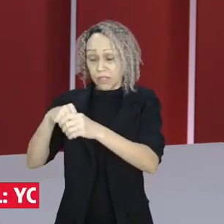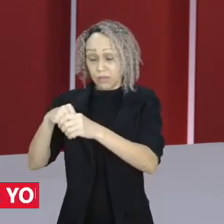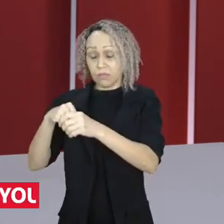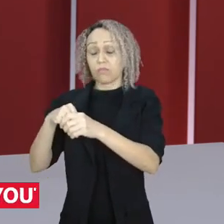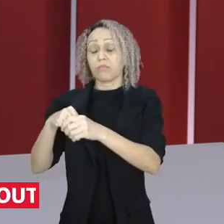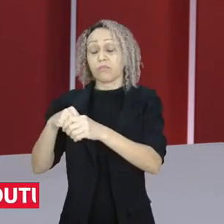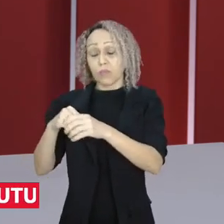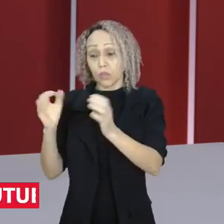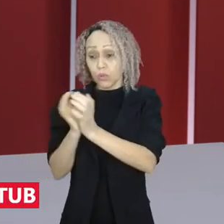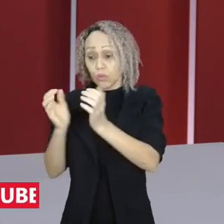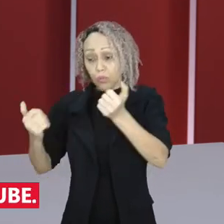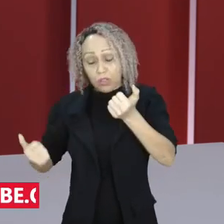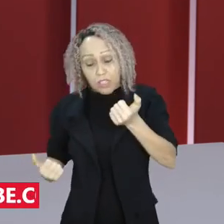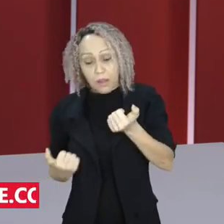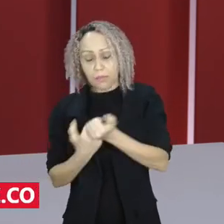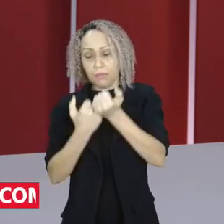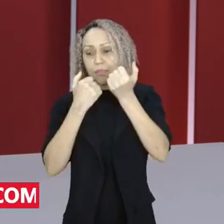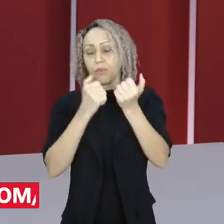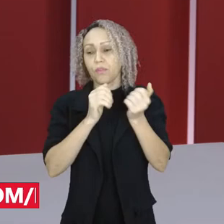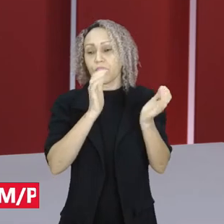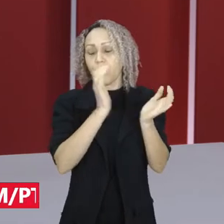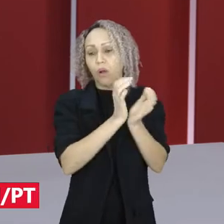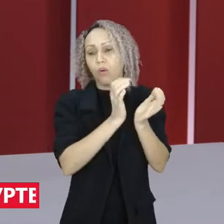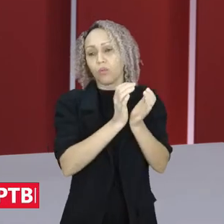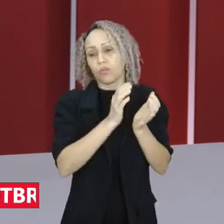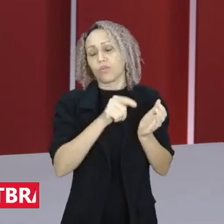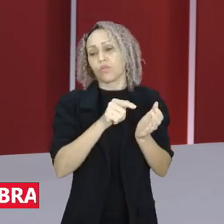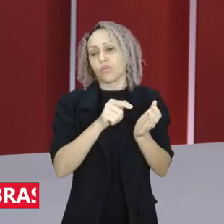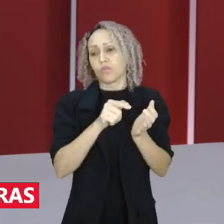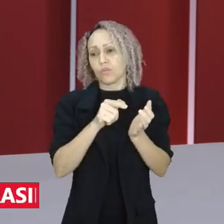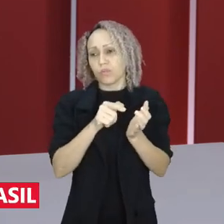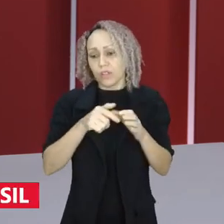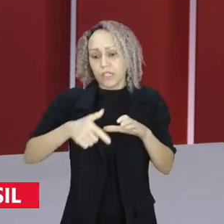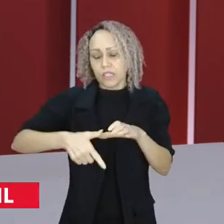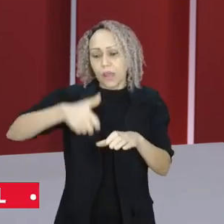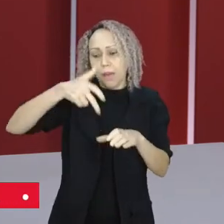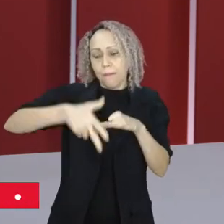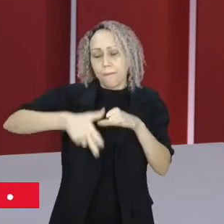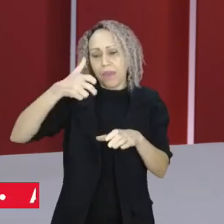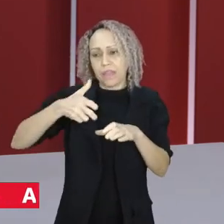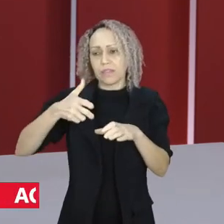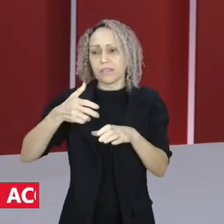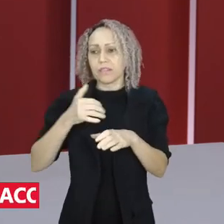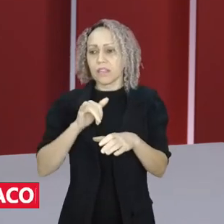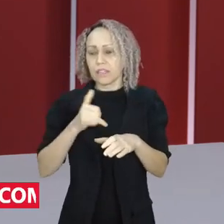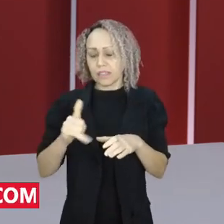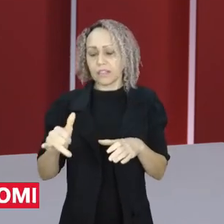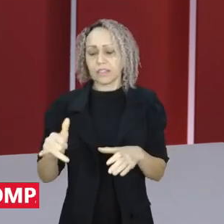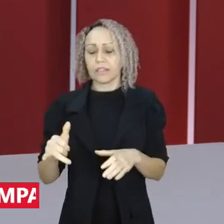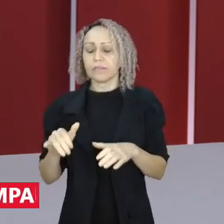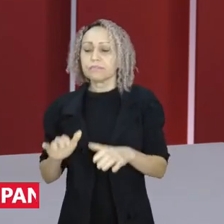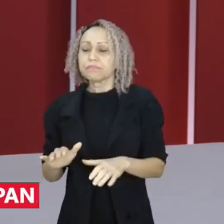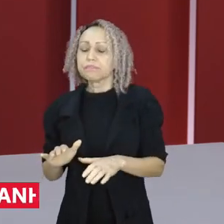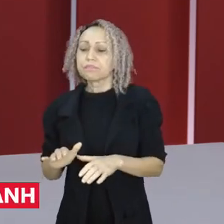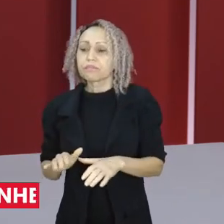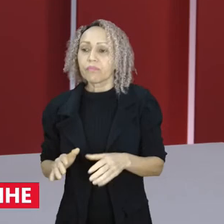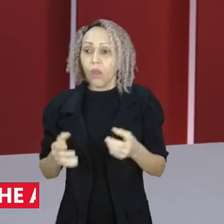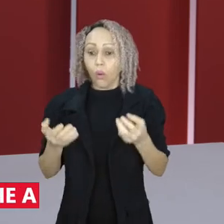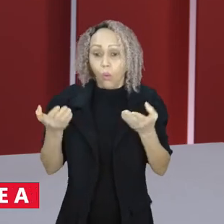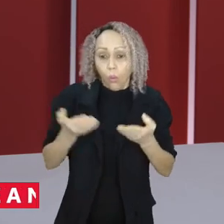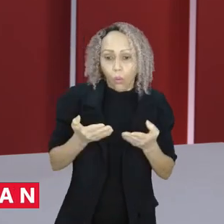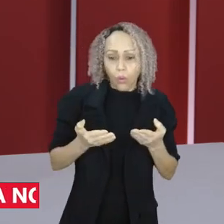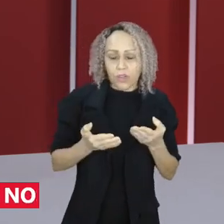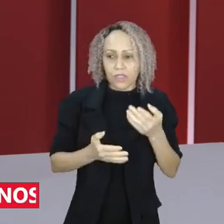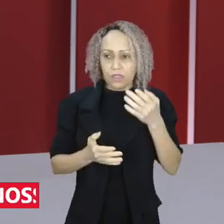tá aí atualizado para vocês a nossa agenda né de hoje amanhã e quarta-feira dos grupos de